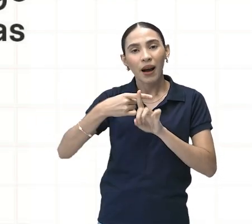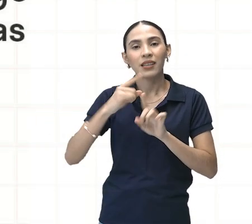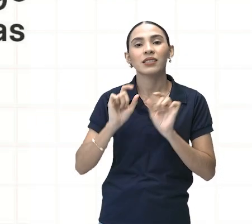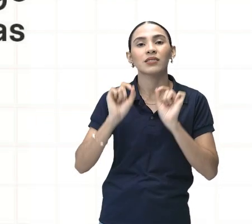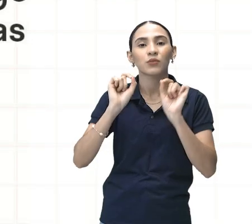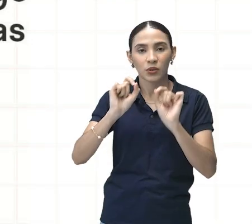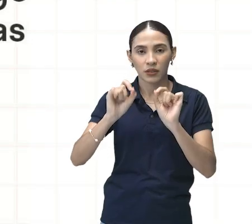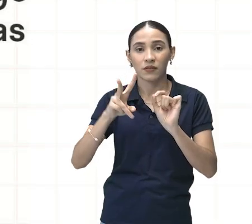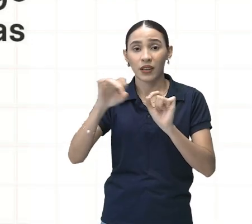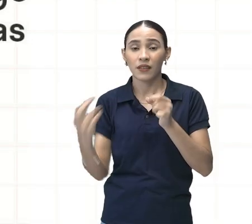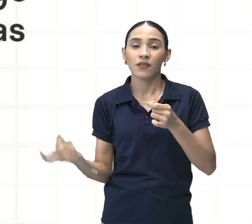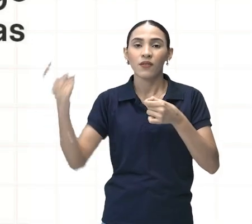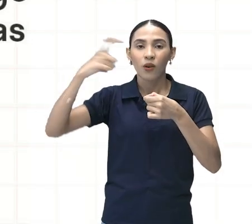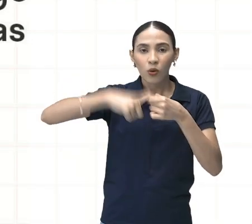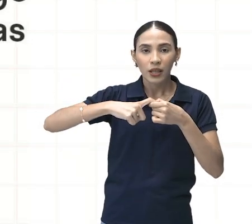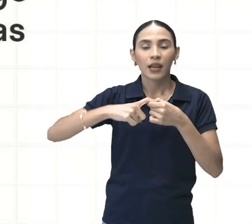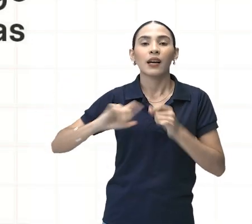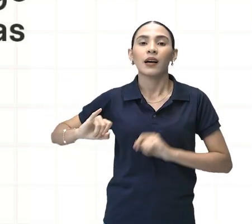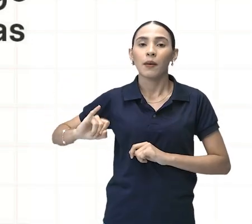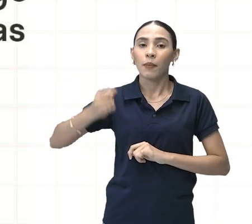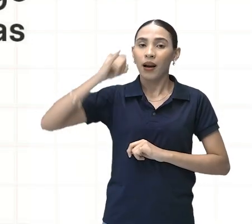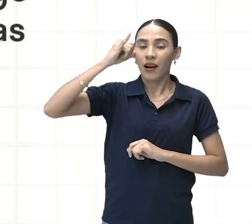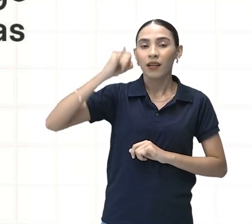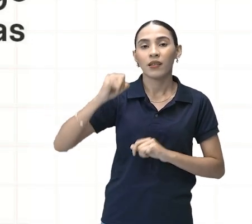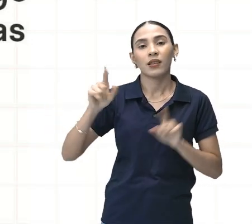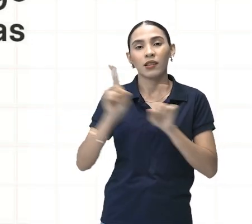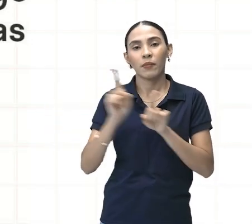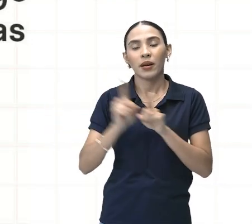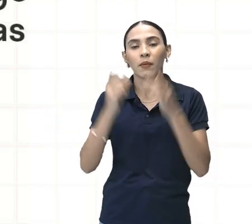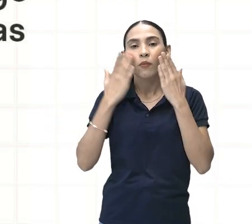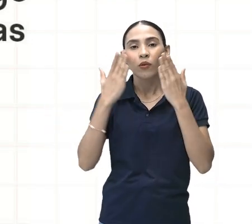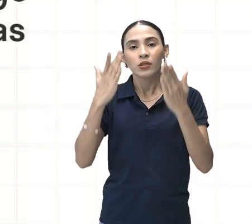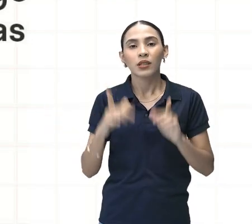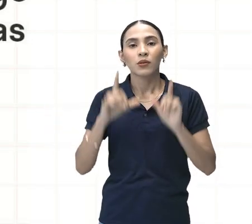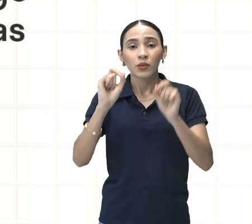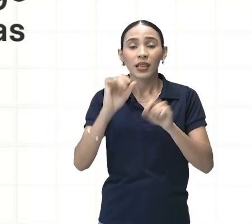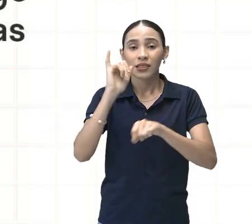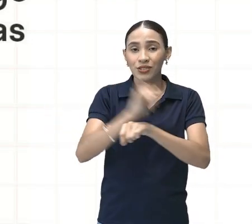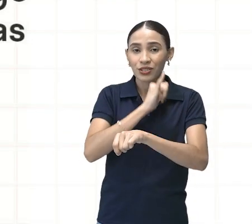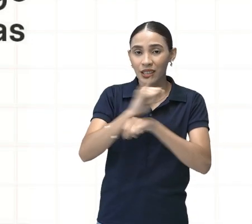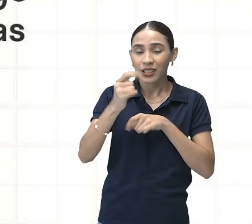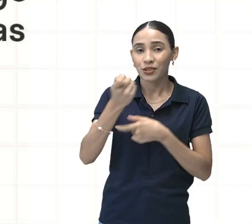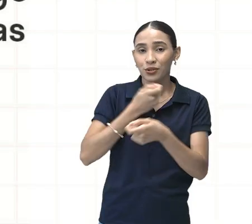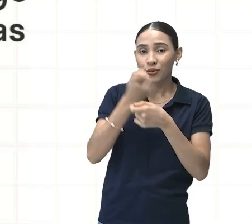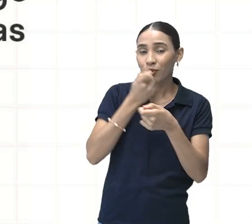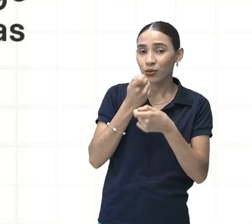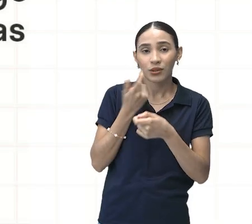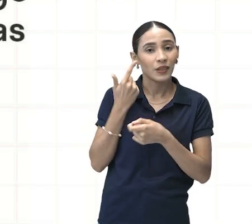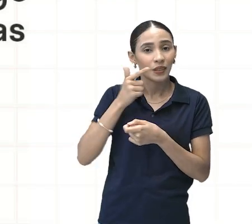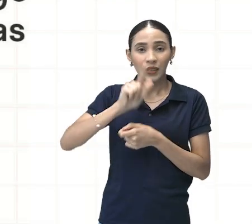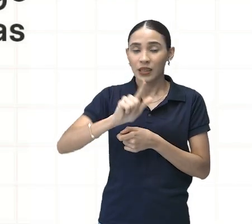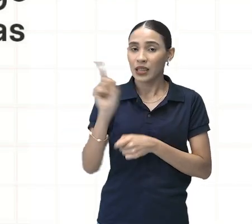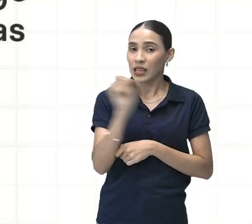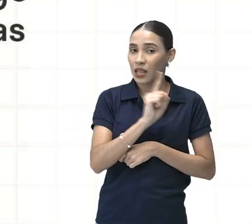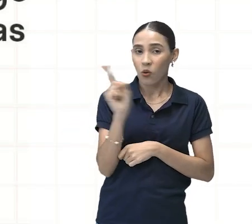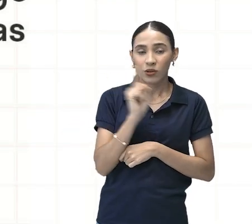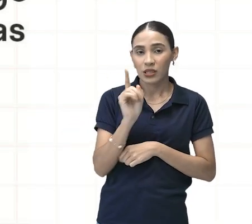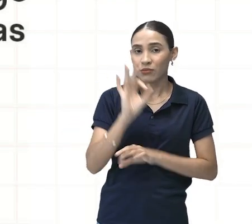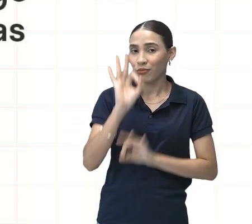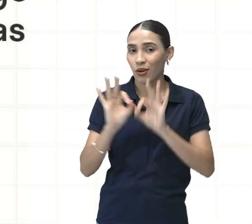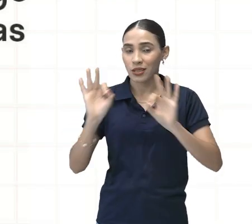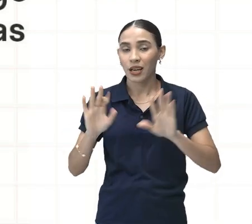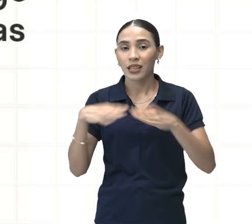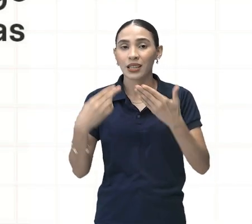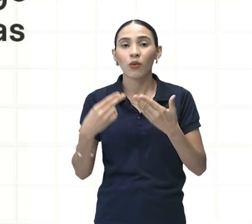vai voltar a subir, mostrando que as medidas de controle não foram suficientes. Então, Collor,